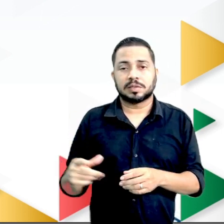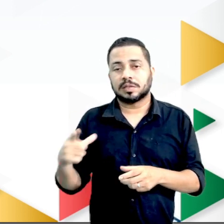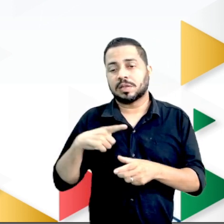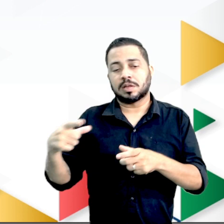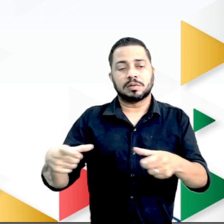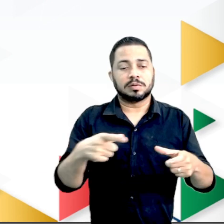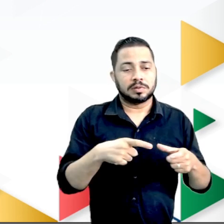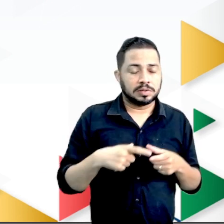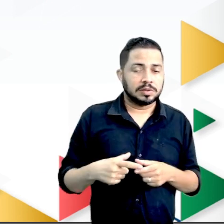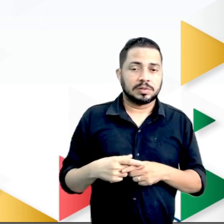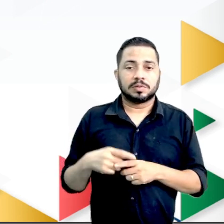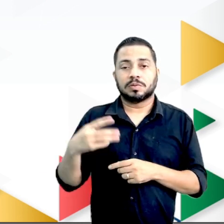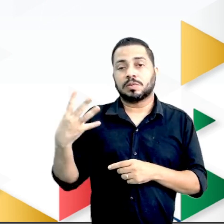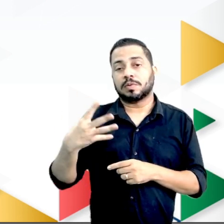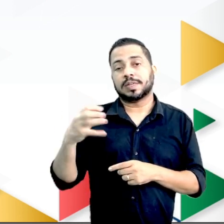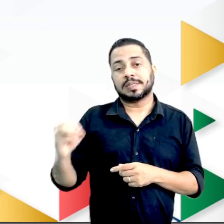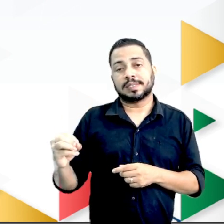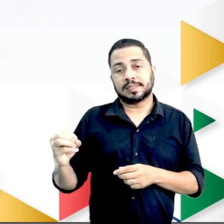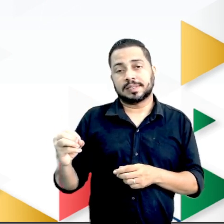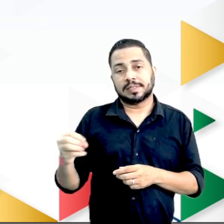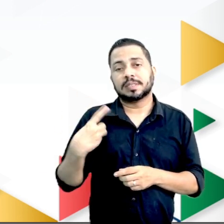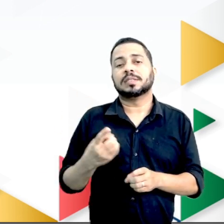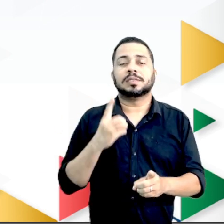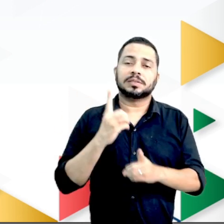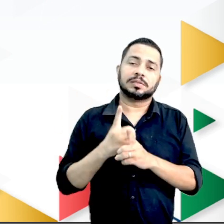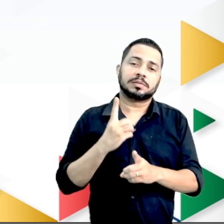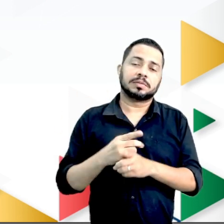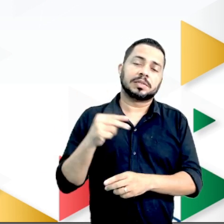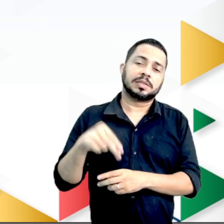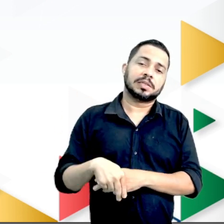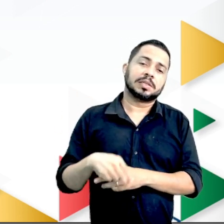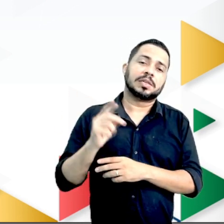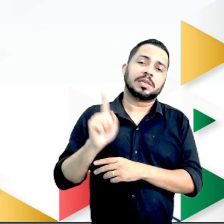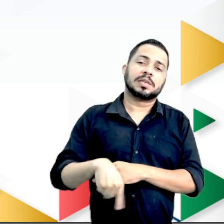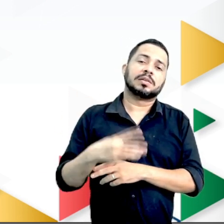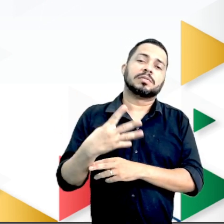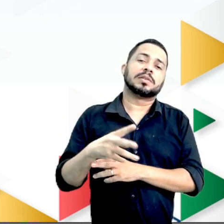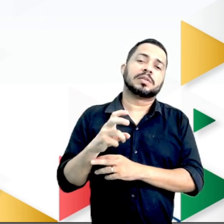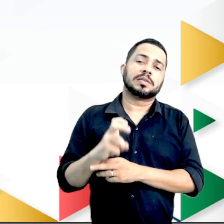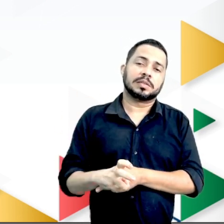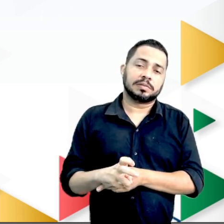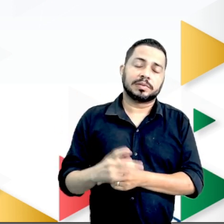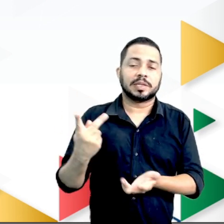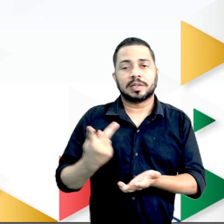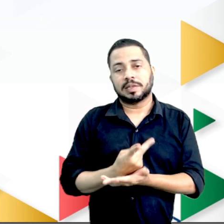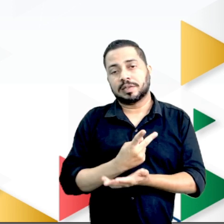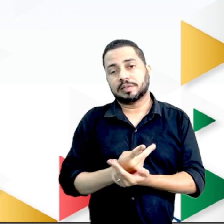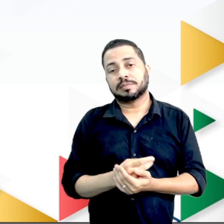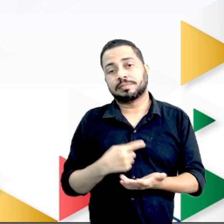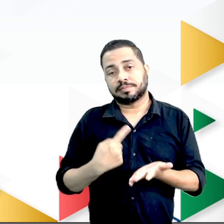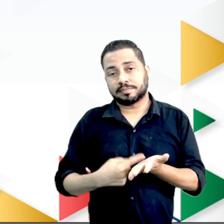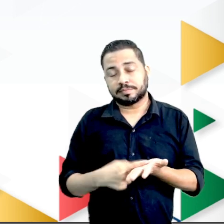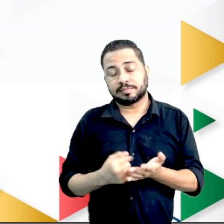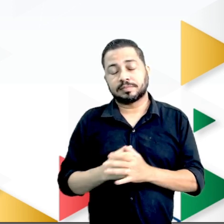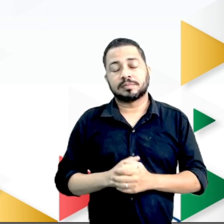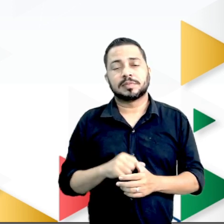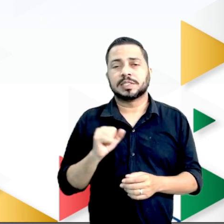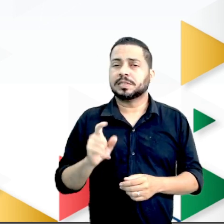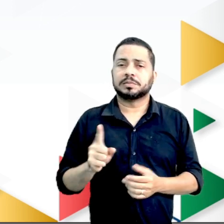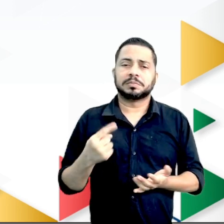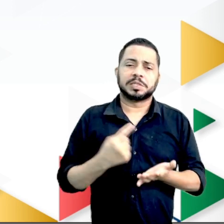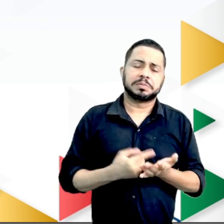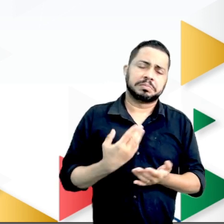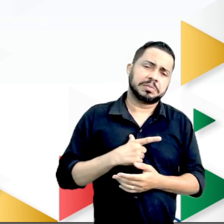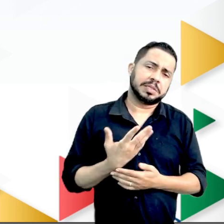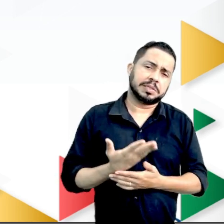posição quadragésima, 40. E a gente descobriu que N é 45. Então, está errado. Marcou? Se não marcou, tá